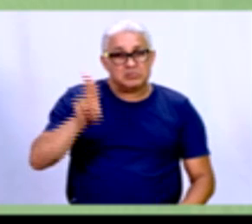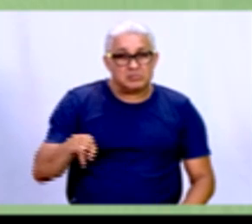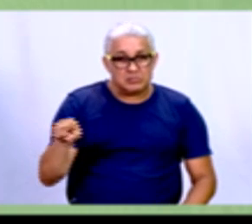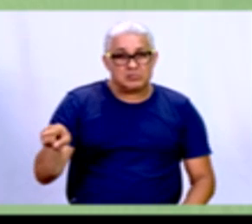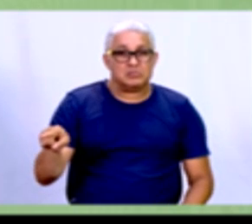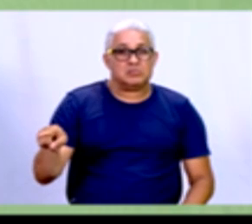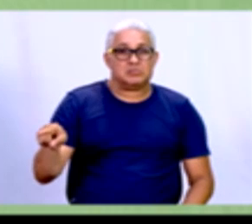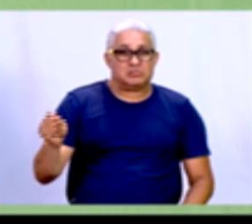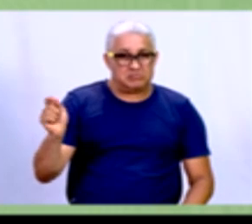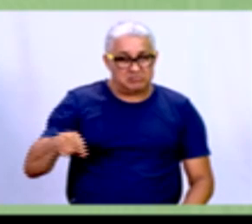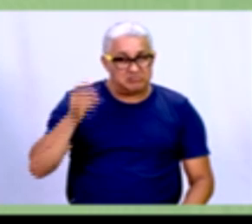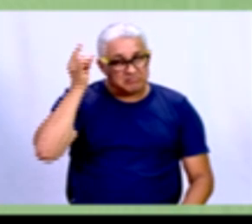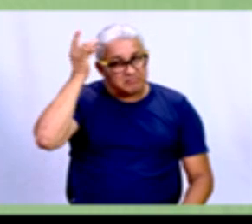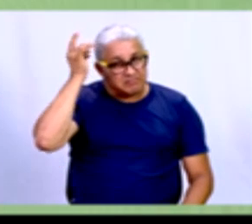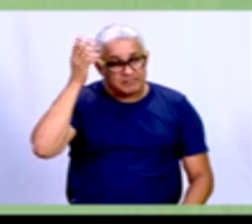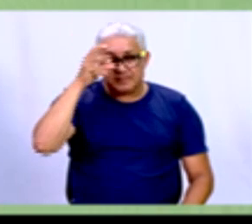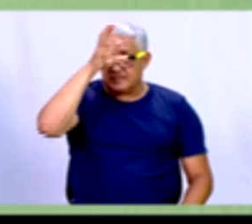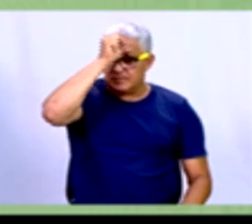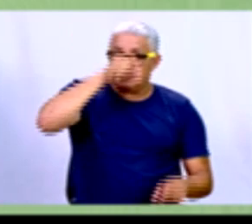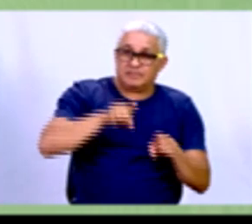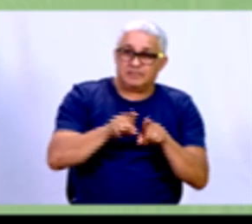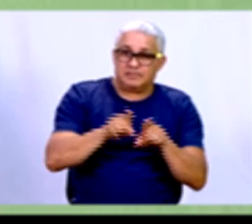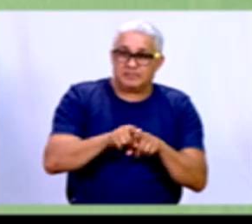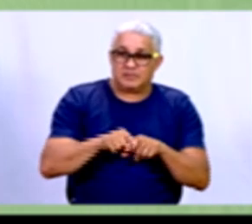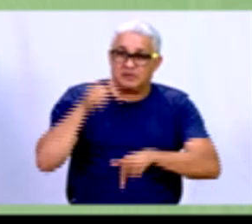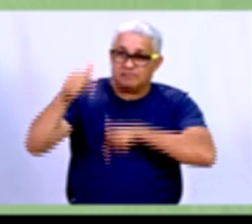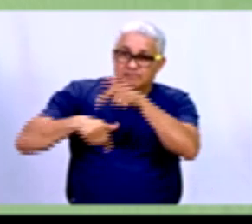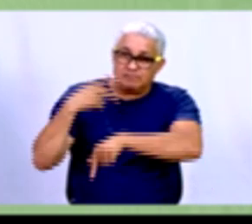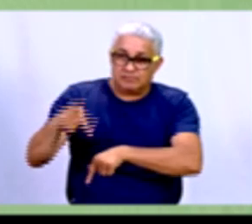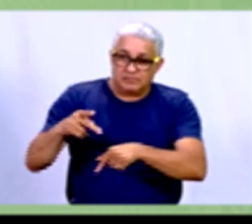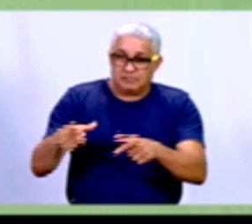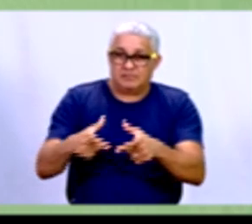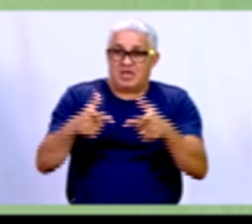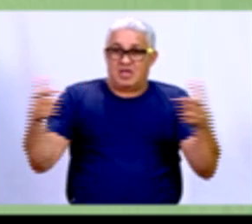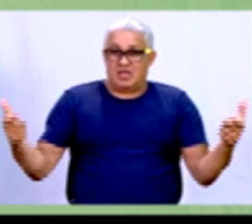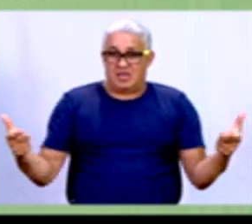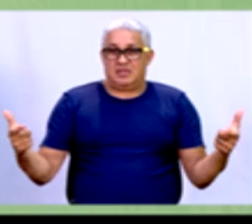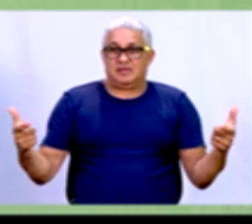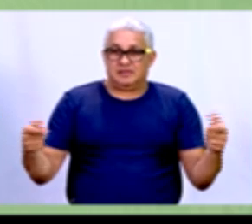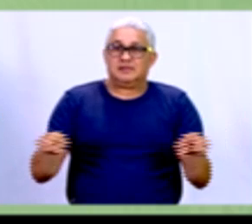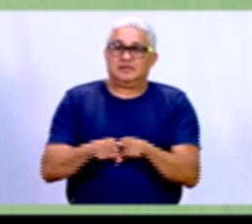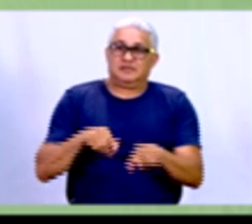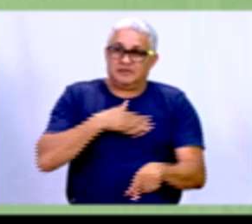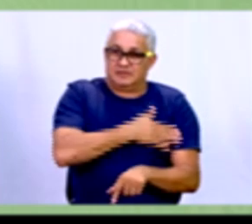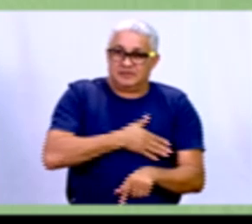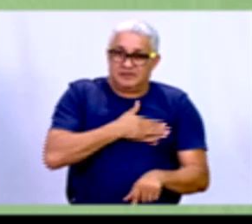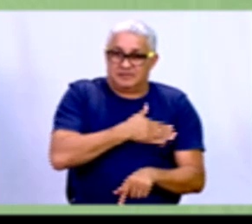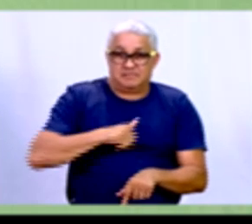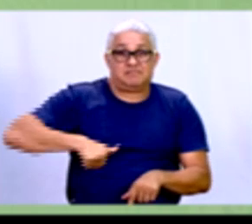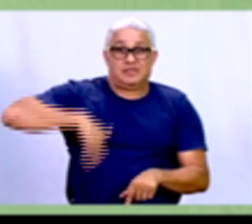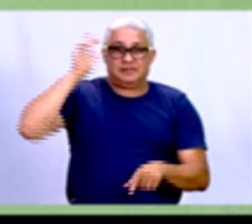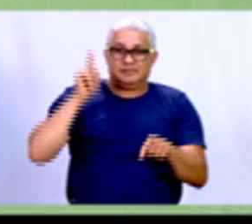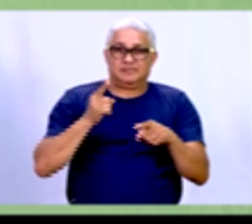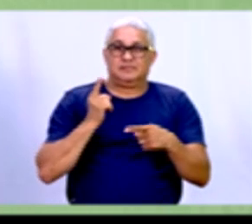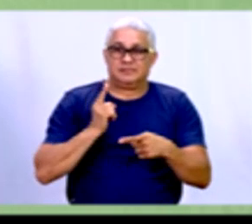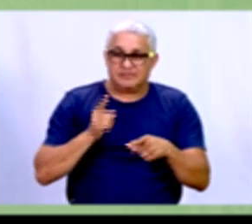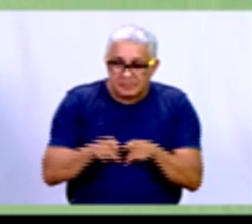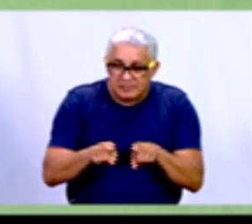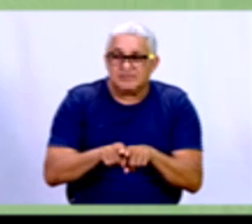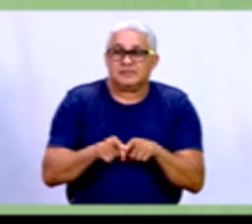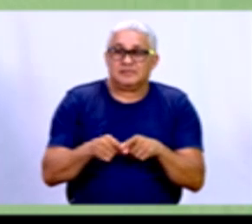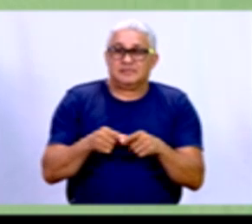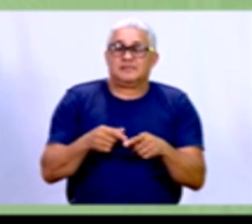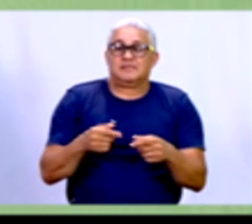usado e aprendido, se aumenta a produtividade, se aumenta a satisfação, se aumenta a flexibilidade na utilização